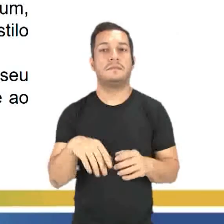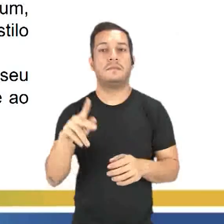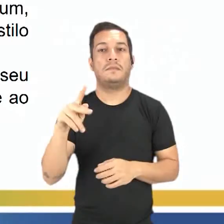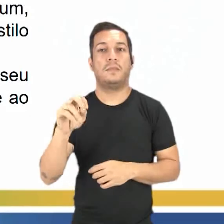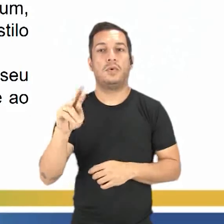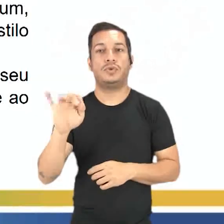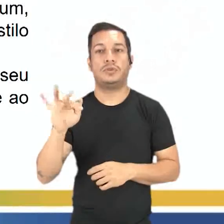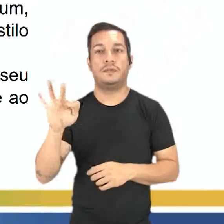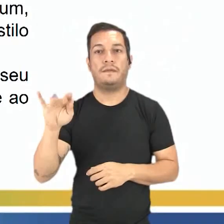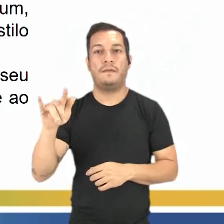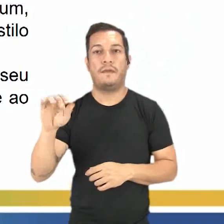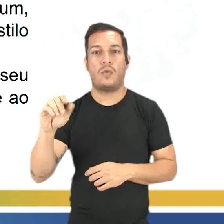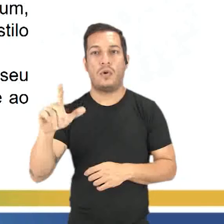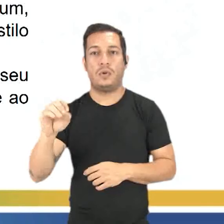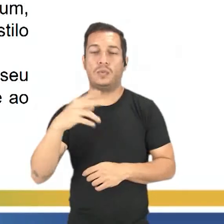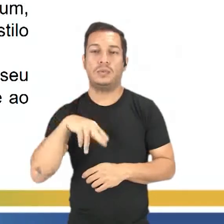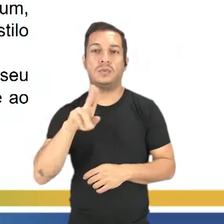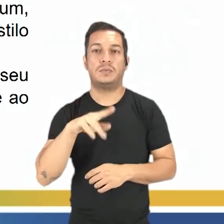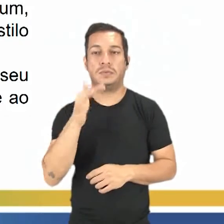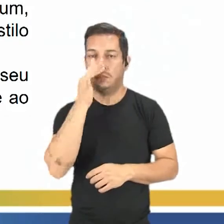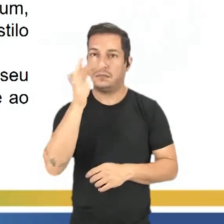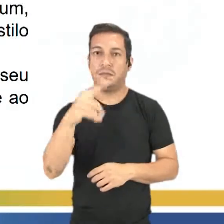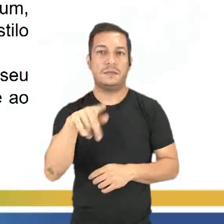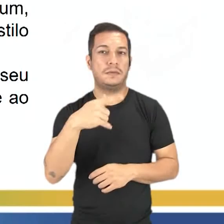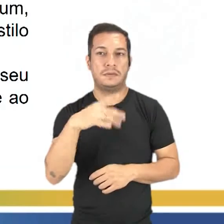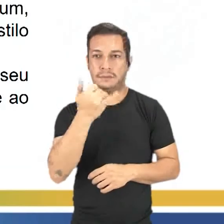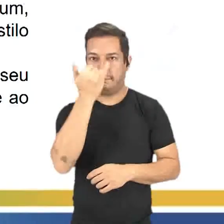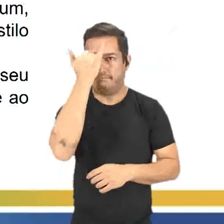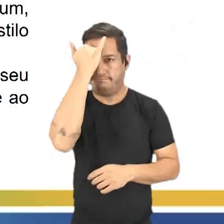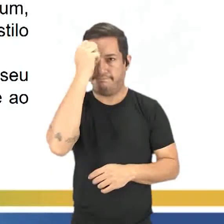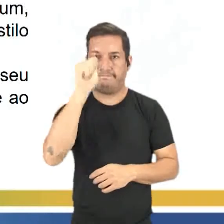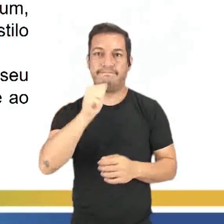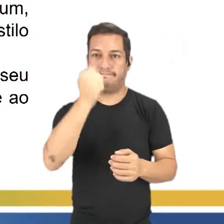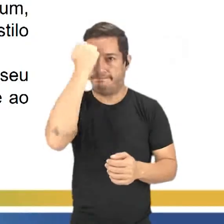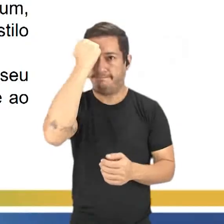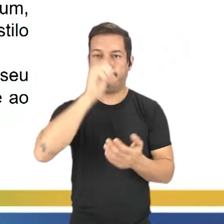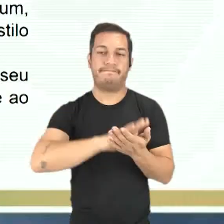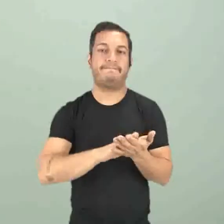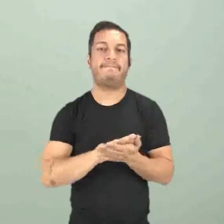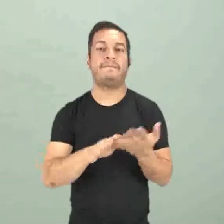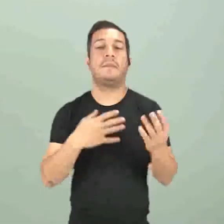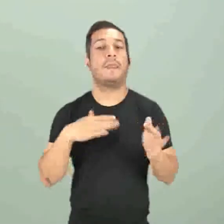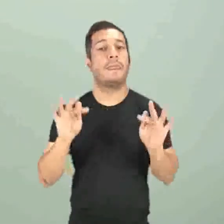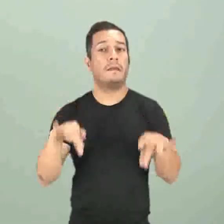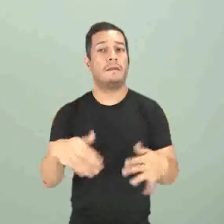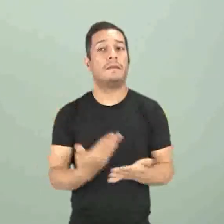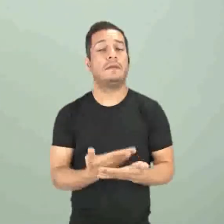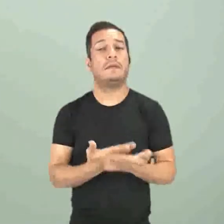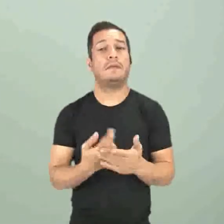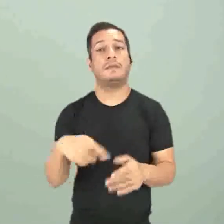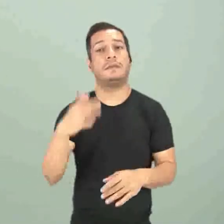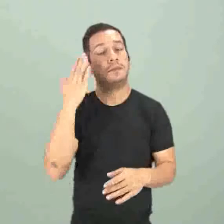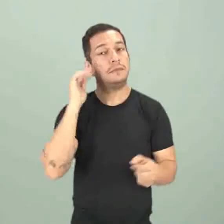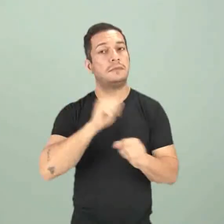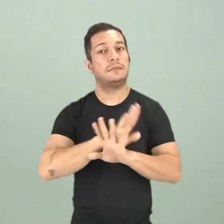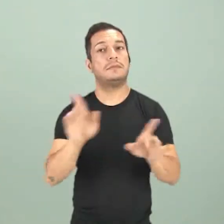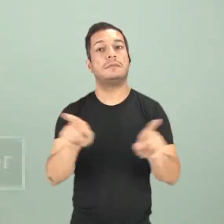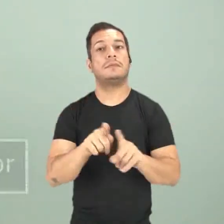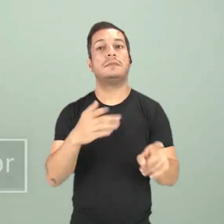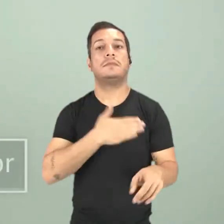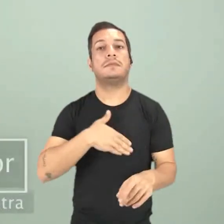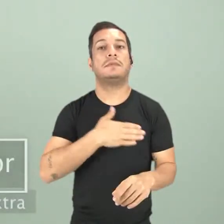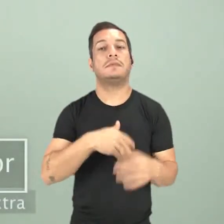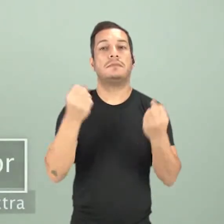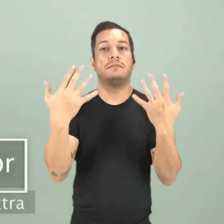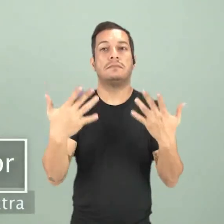e use o seu futuro, que certamente você não vai se arrepender. Então ficamos por aqui, espero que vocês tenham entendido, gostado